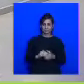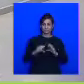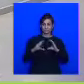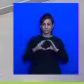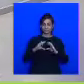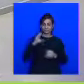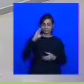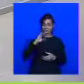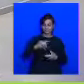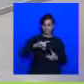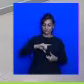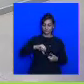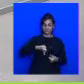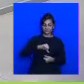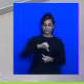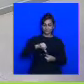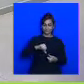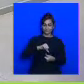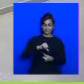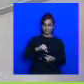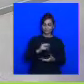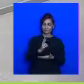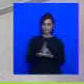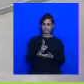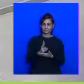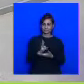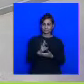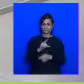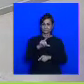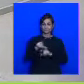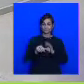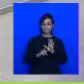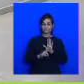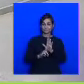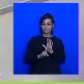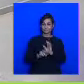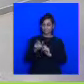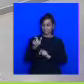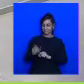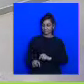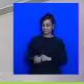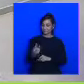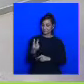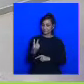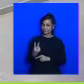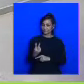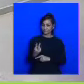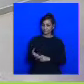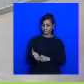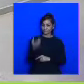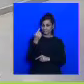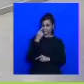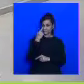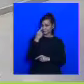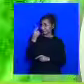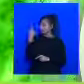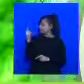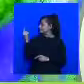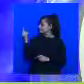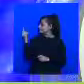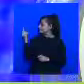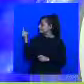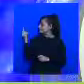Bola no suporte, o globo sendo identificado. Passaremos então ao sorteio do número correspondente à coluna número 2.